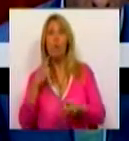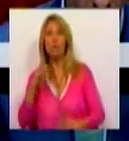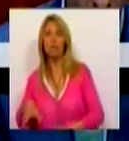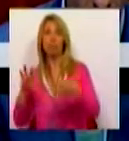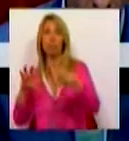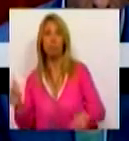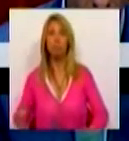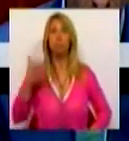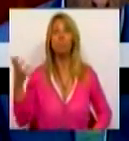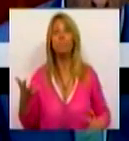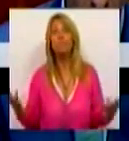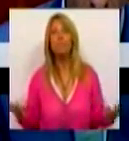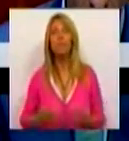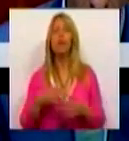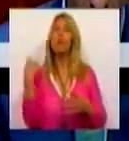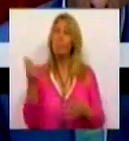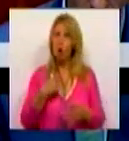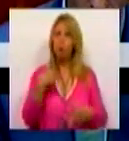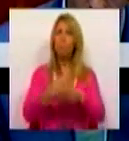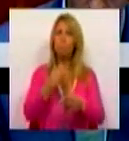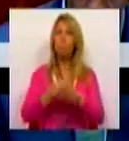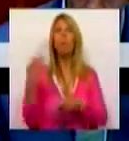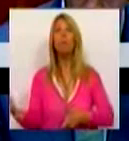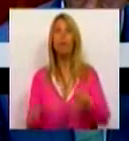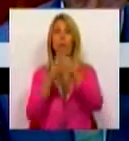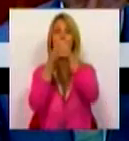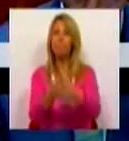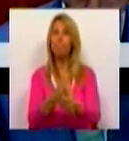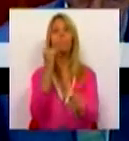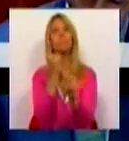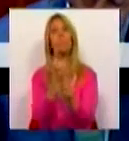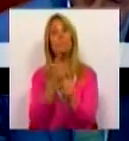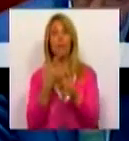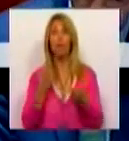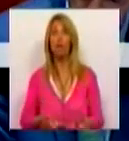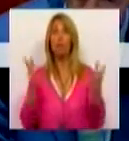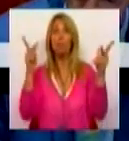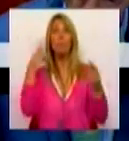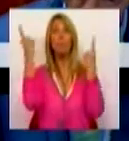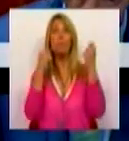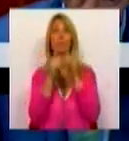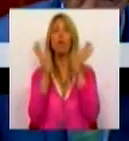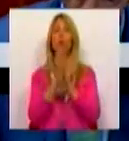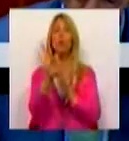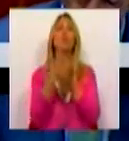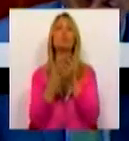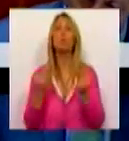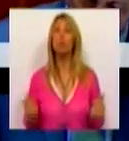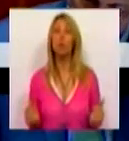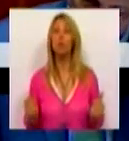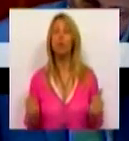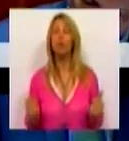prosseguir esta trajetória e estamos naturalmente disponíveis para considerar todas as soluções que no respeito... Peço para concluir, Sr. Primeiro-Ministro,